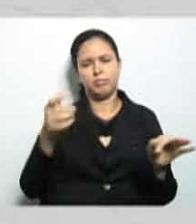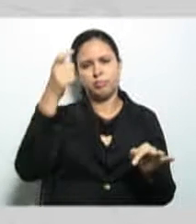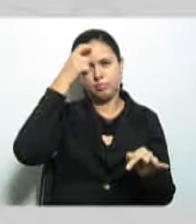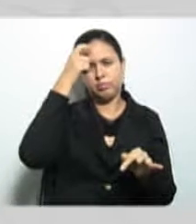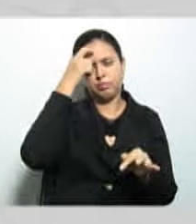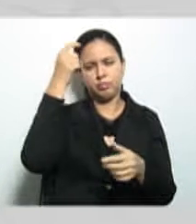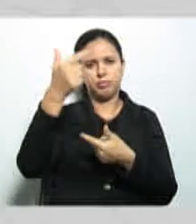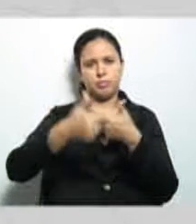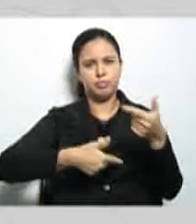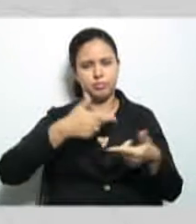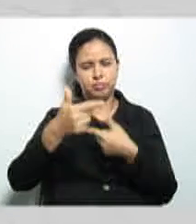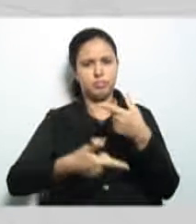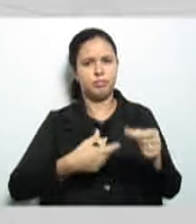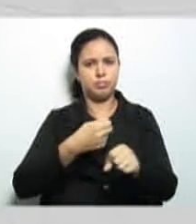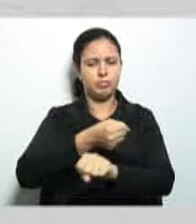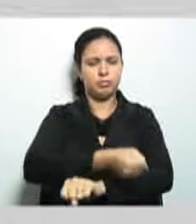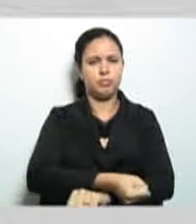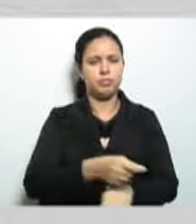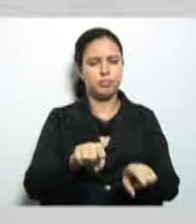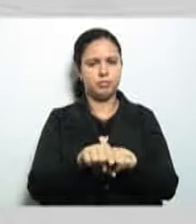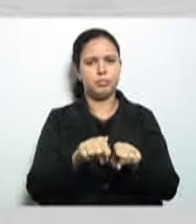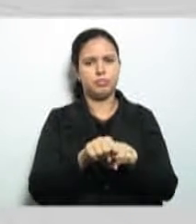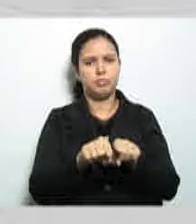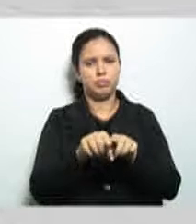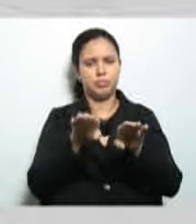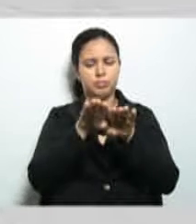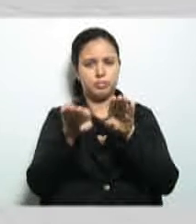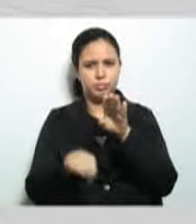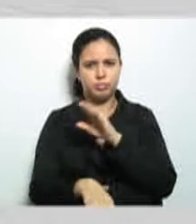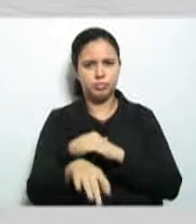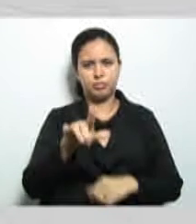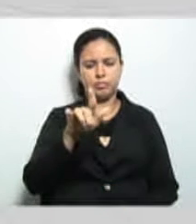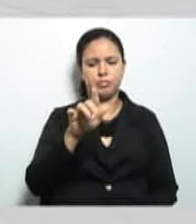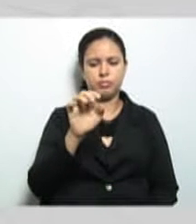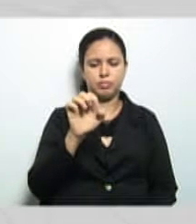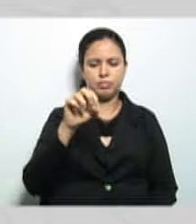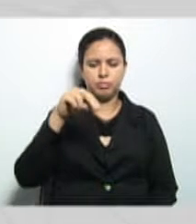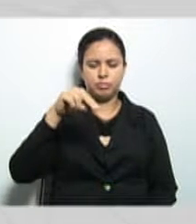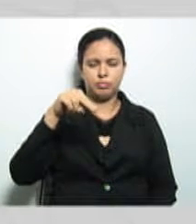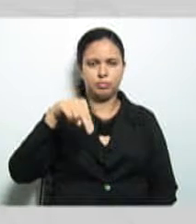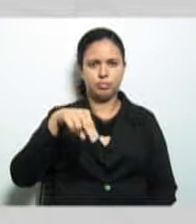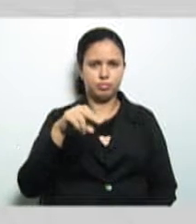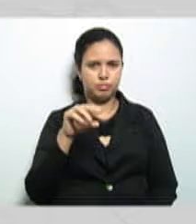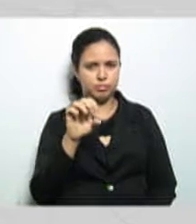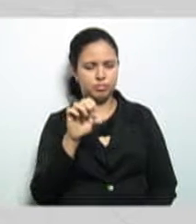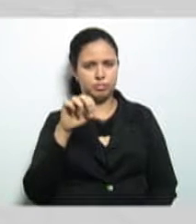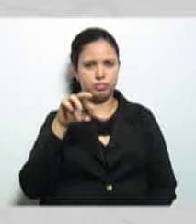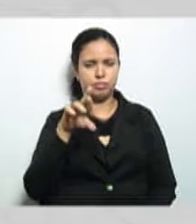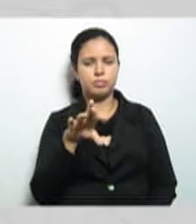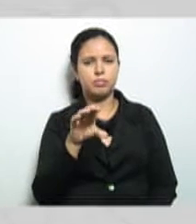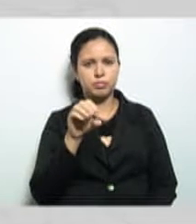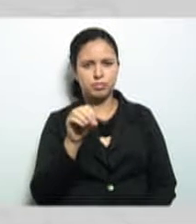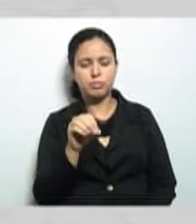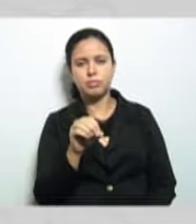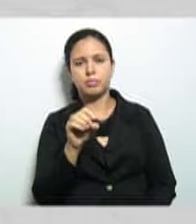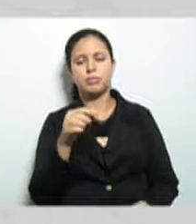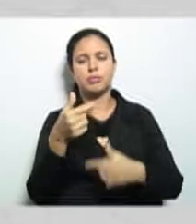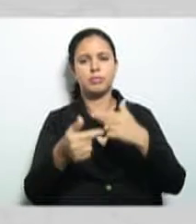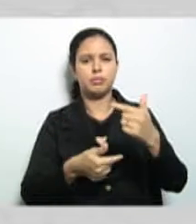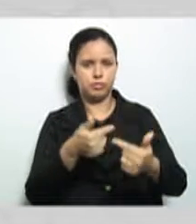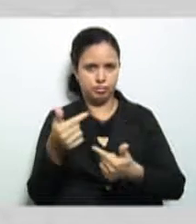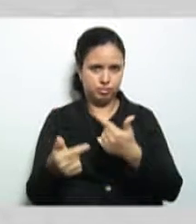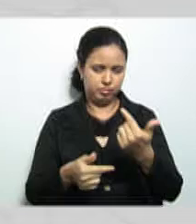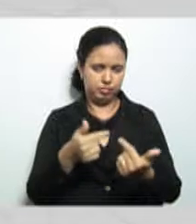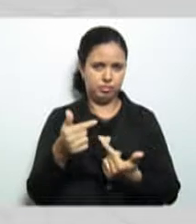do trabalho escravo e da desigualdade de gênero no trabalho, né? Após a